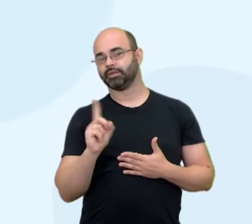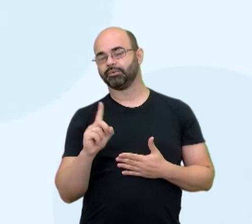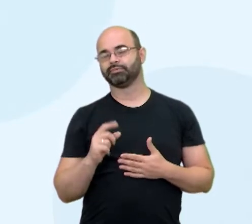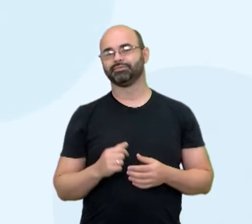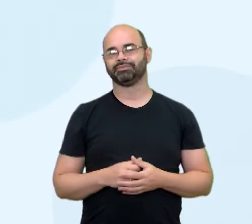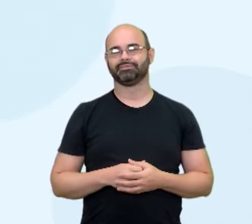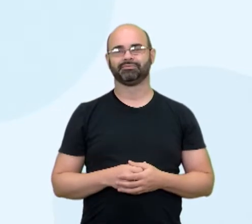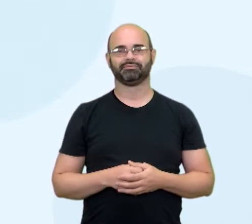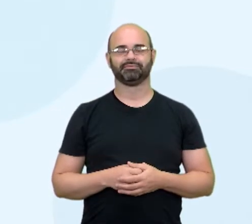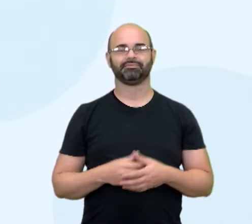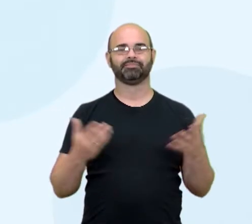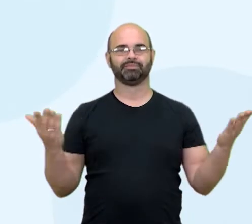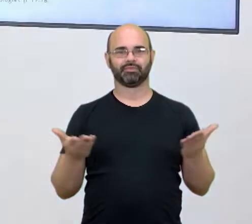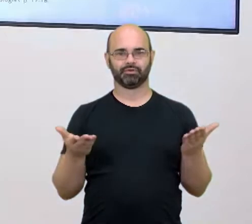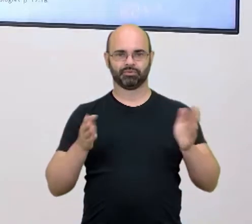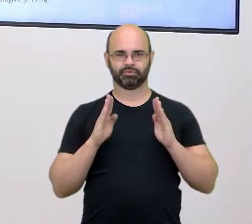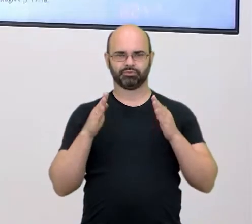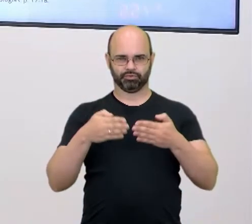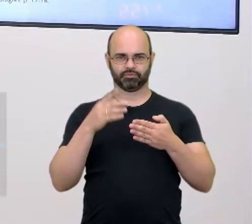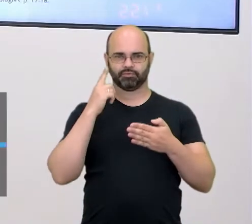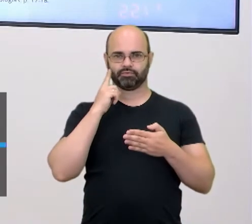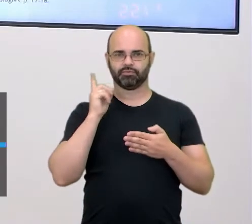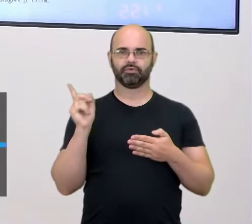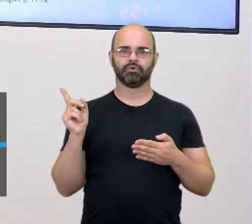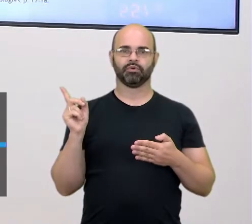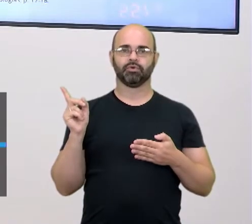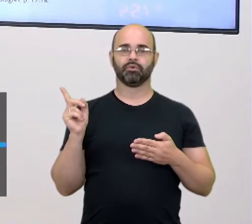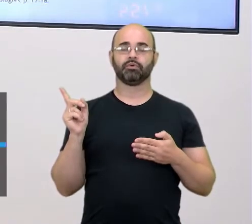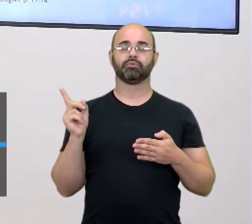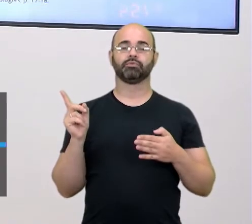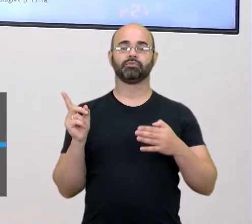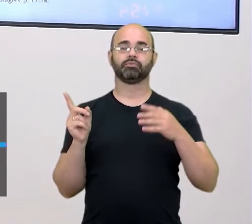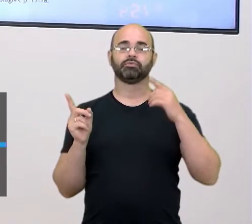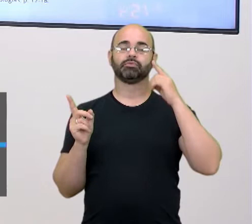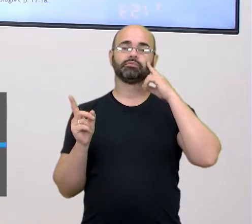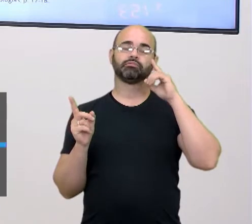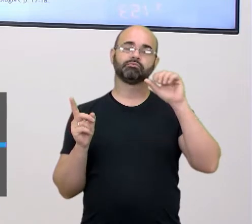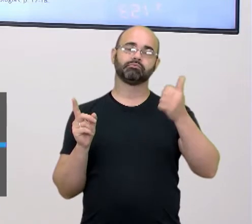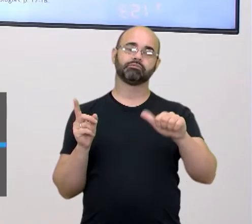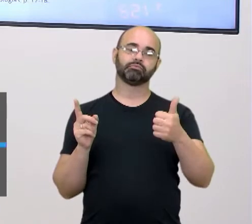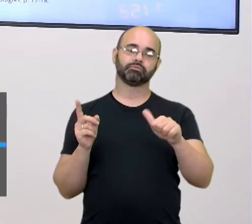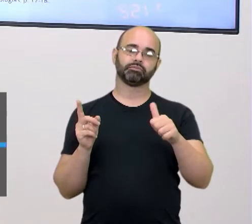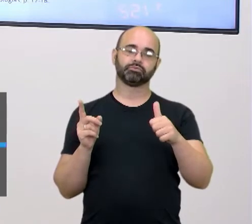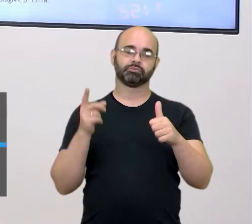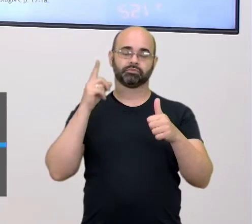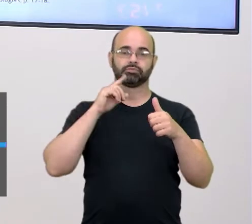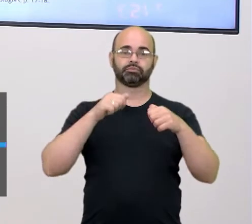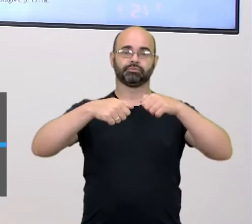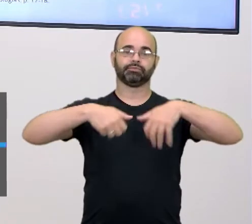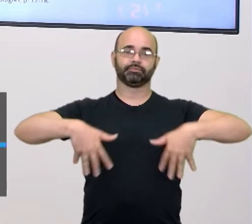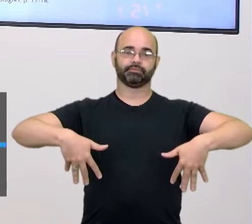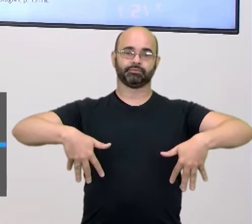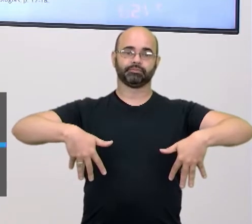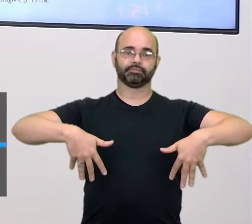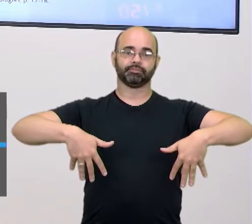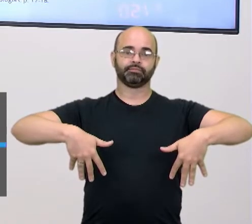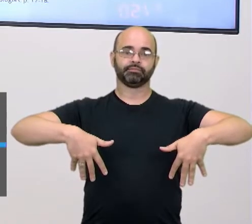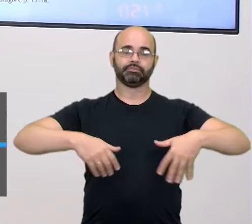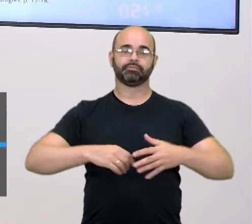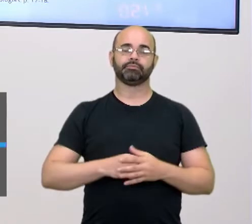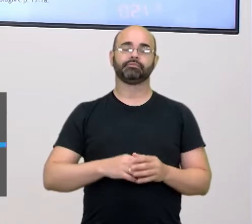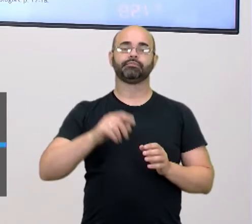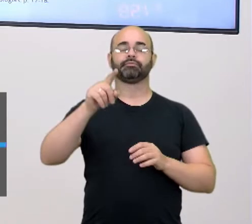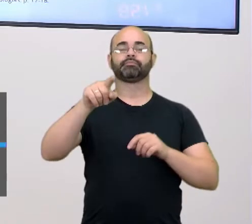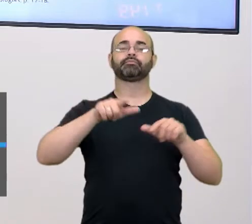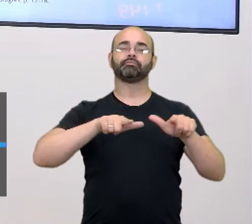é exatamente, né, através dessa descrição aí, fazer uma análise através do diagrama de fluxo, o que acontece aí no seu ambiente